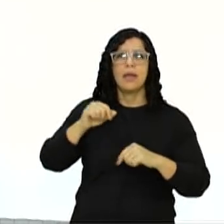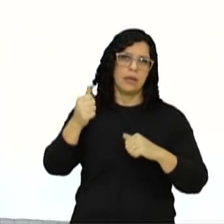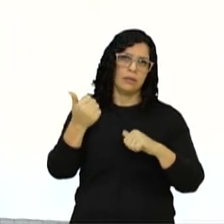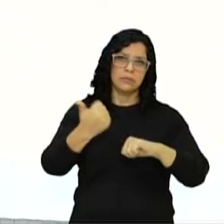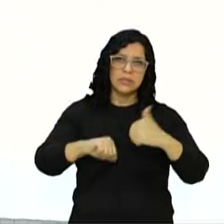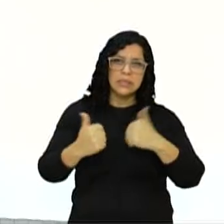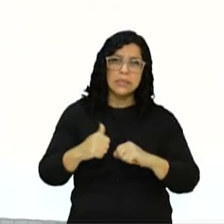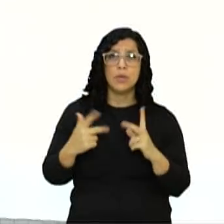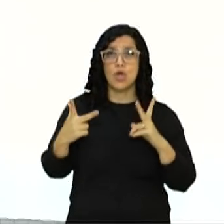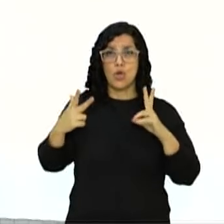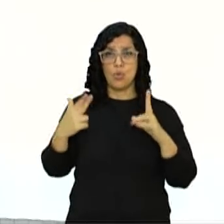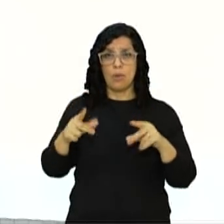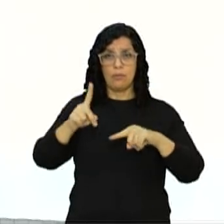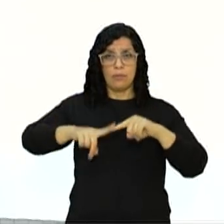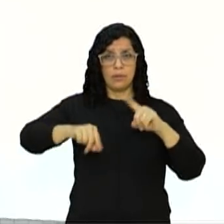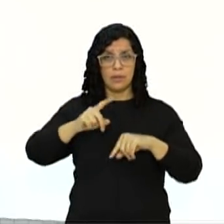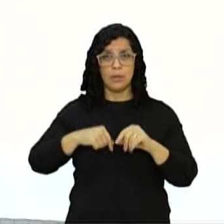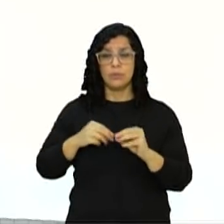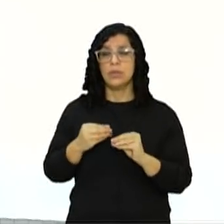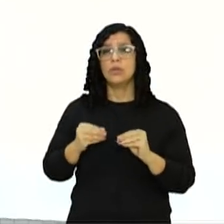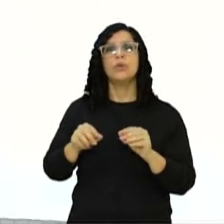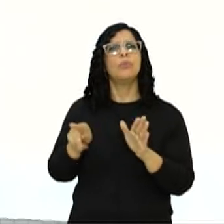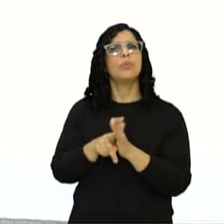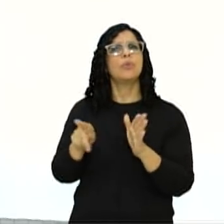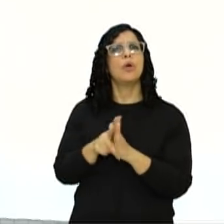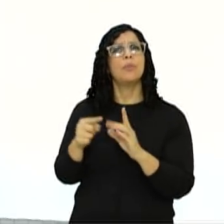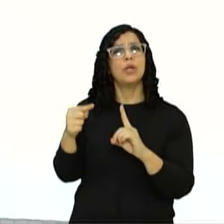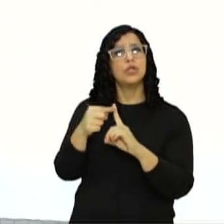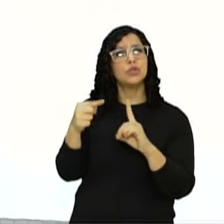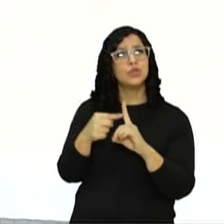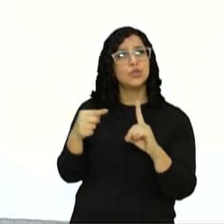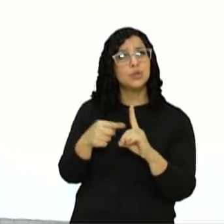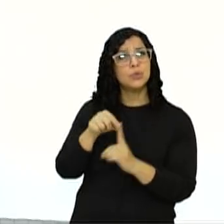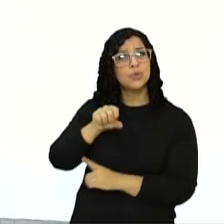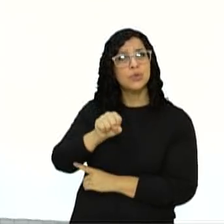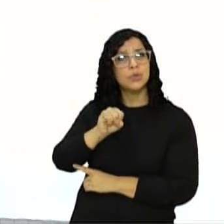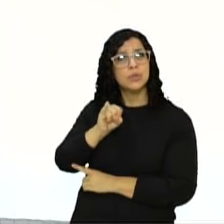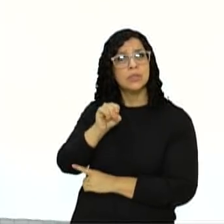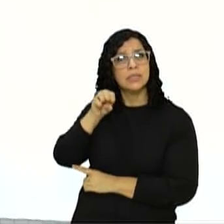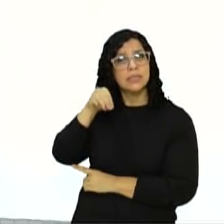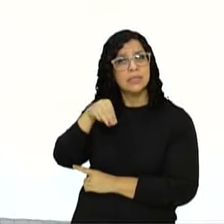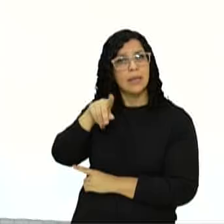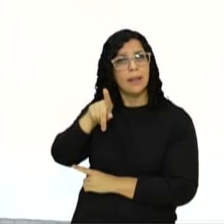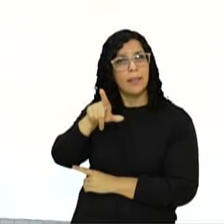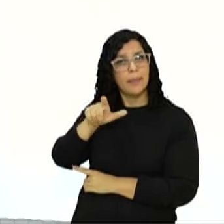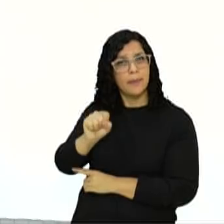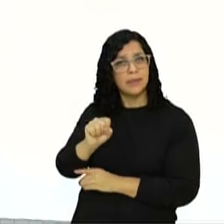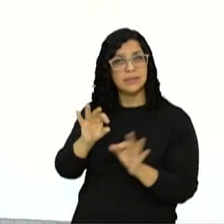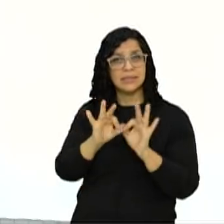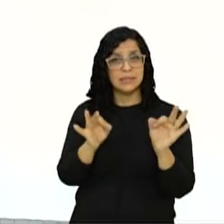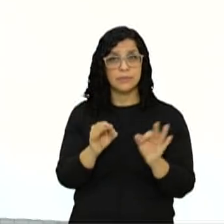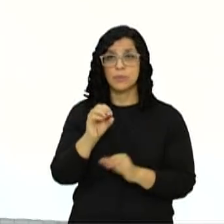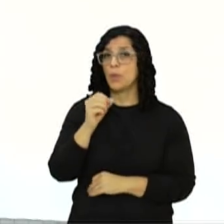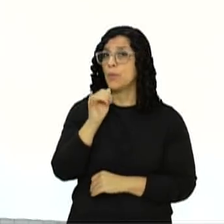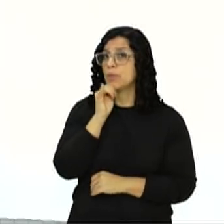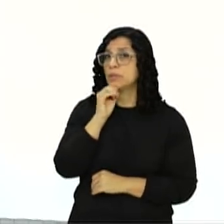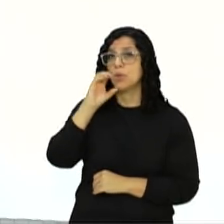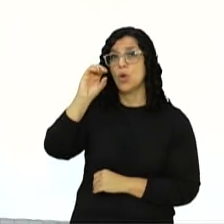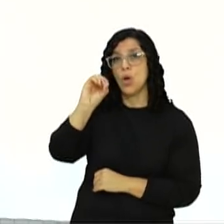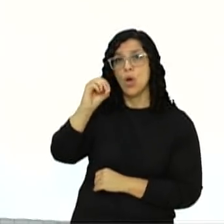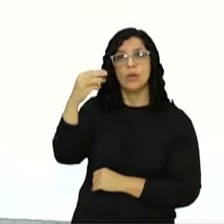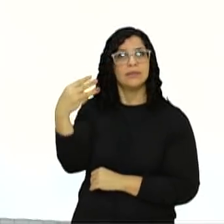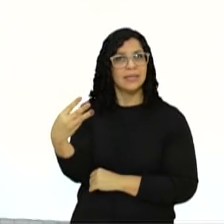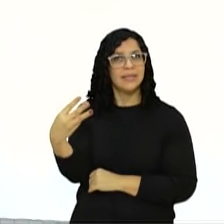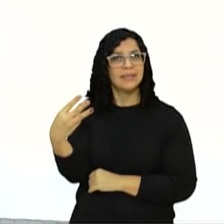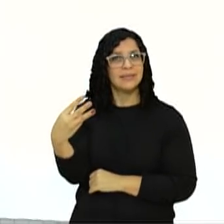químico, eu tenho uma substância do tipo simples. Vou dar um exemplo. O3, o